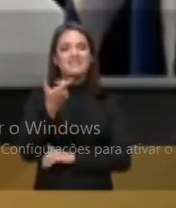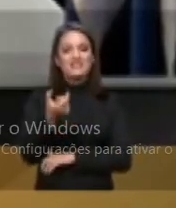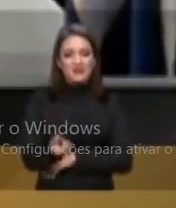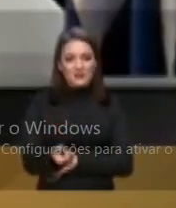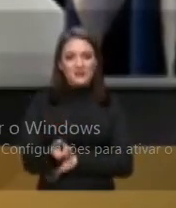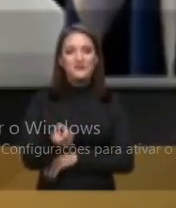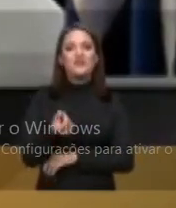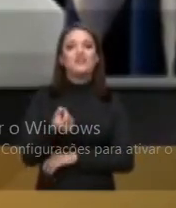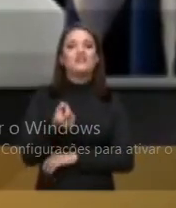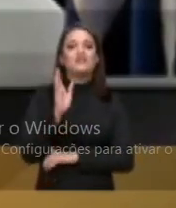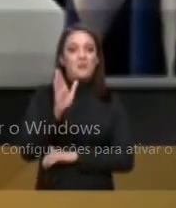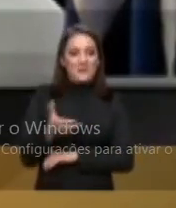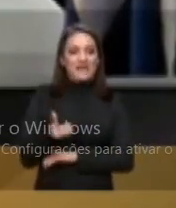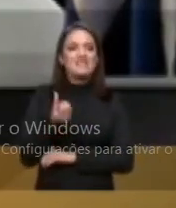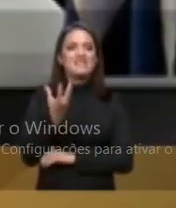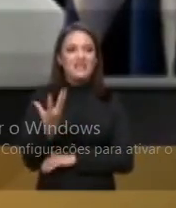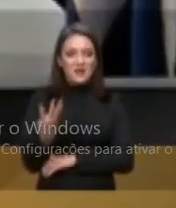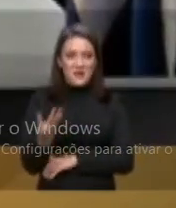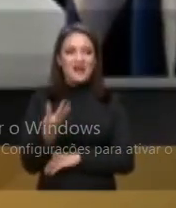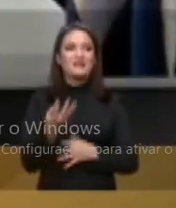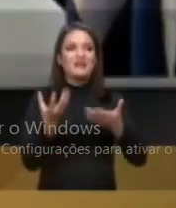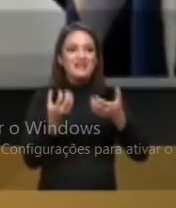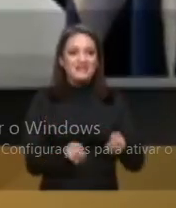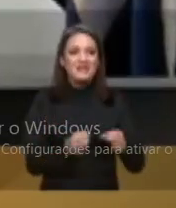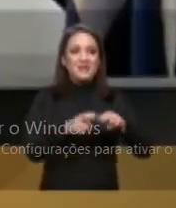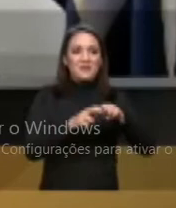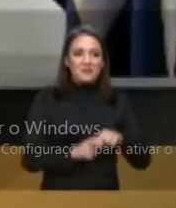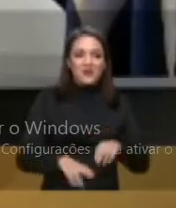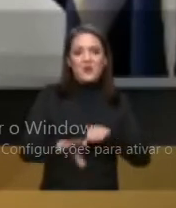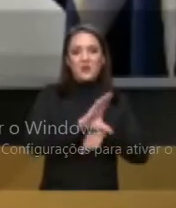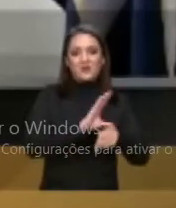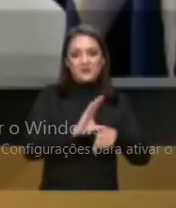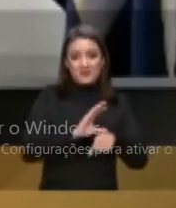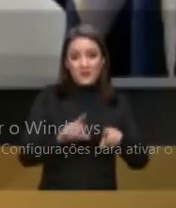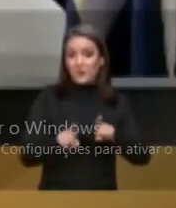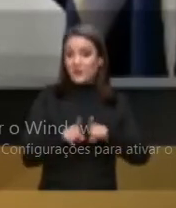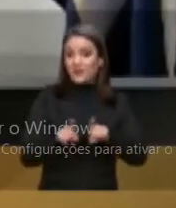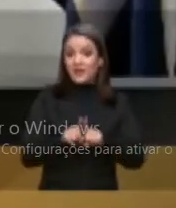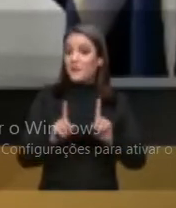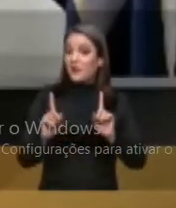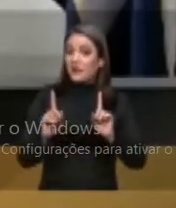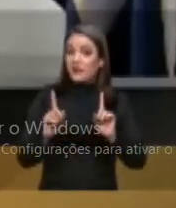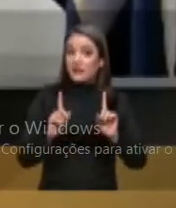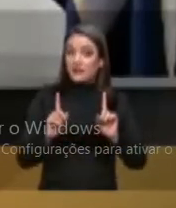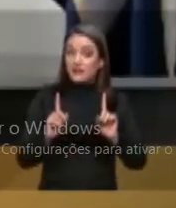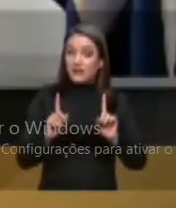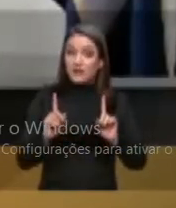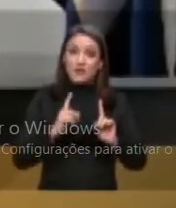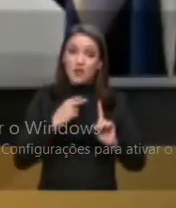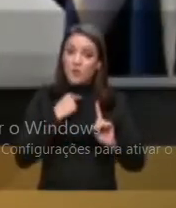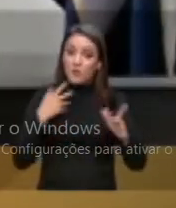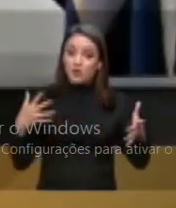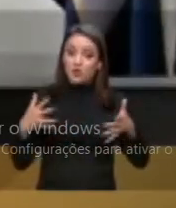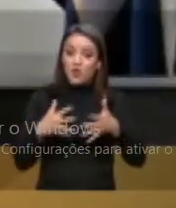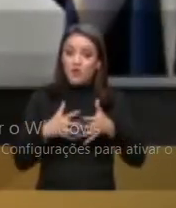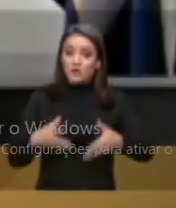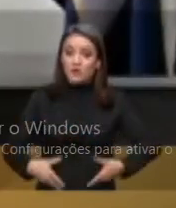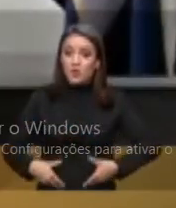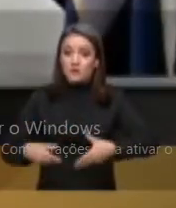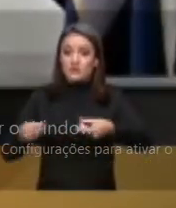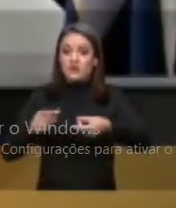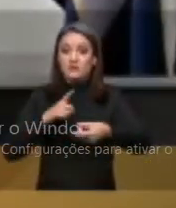4.320 de 64, recepcionada pela Lei Maior e inconfundíveis com os